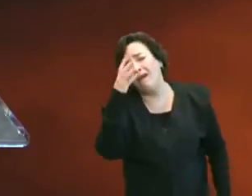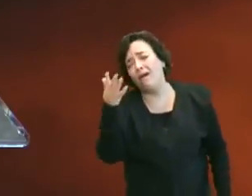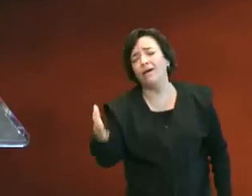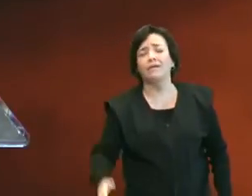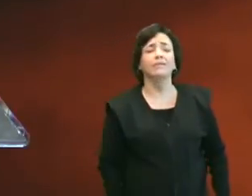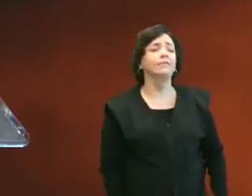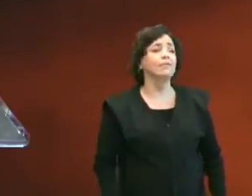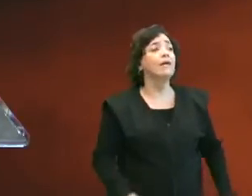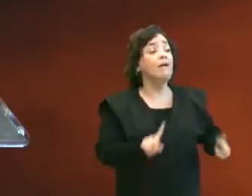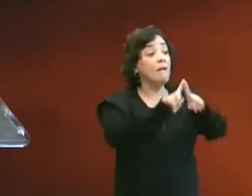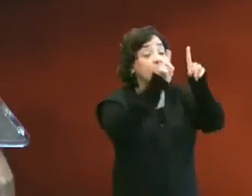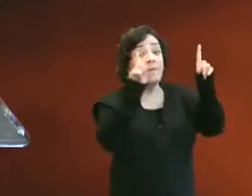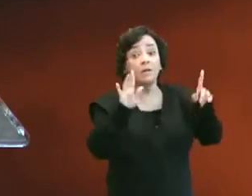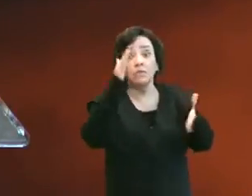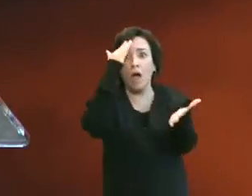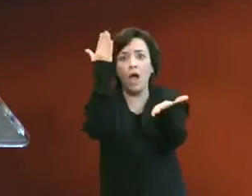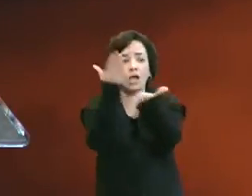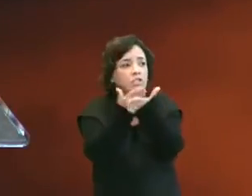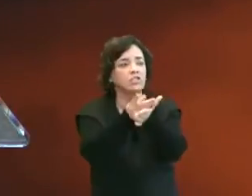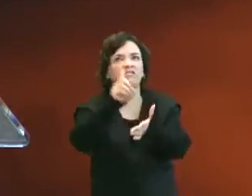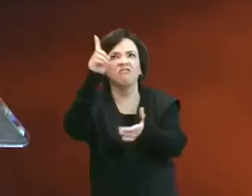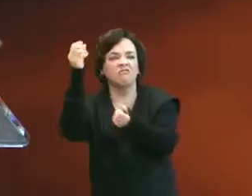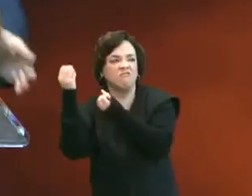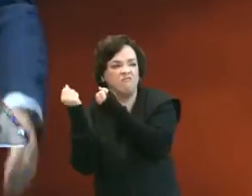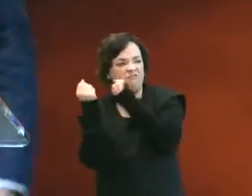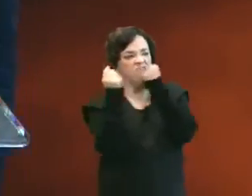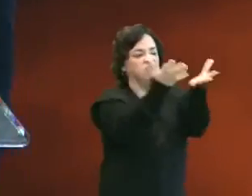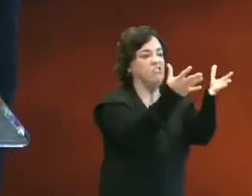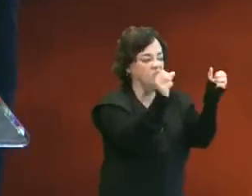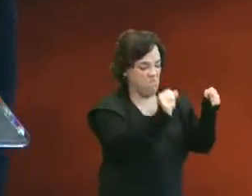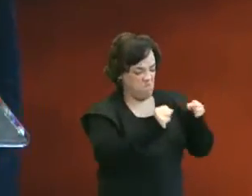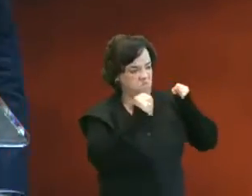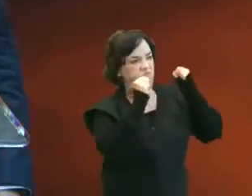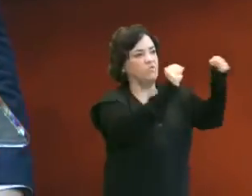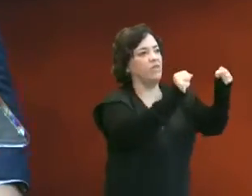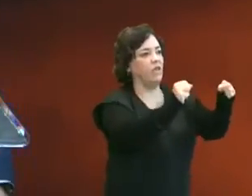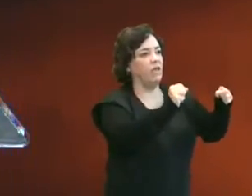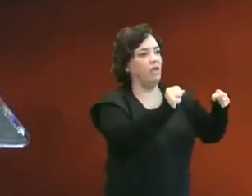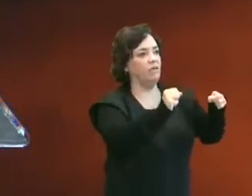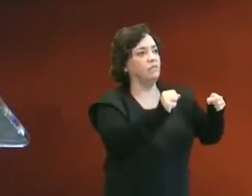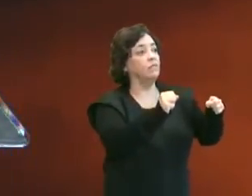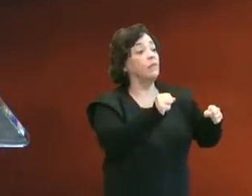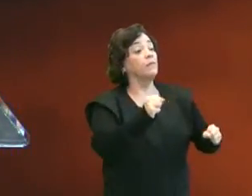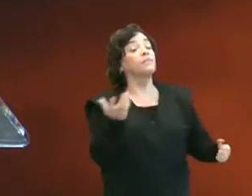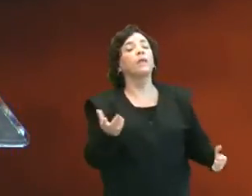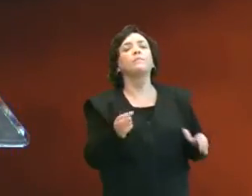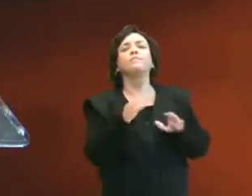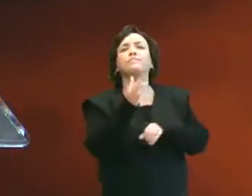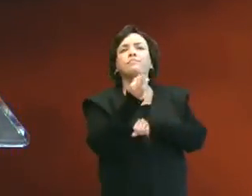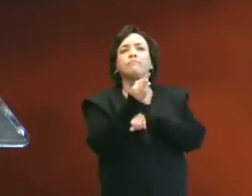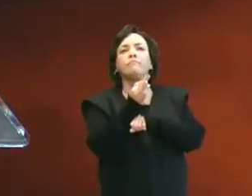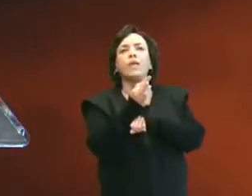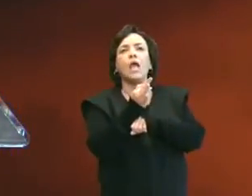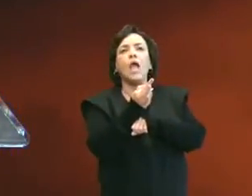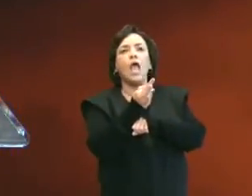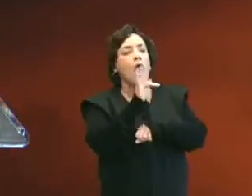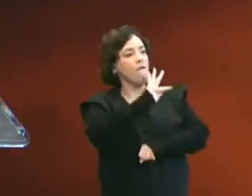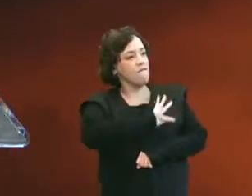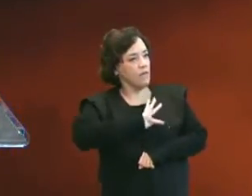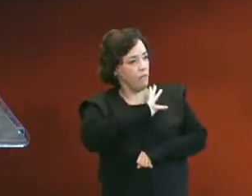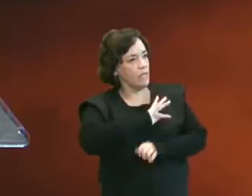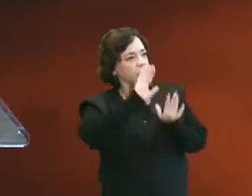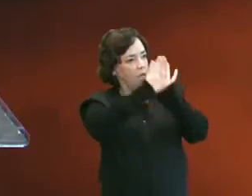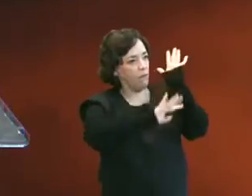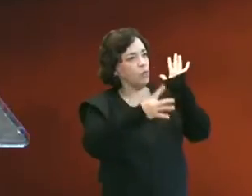assim. O mesmo ele vai dizer ao apóstolo Paulo, Filipenses 4. Está na cadeia, um tempo